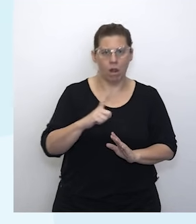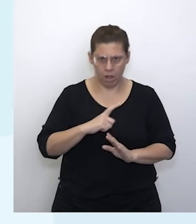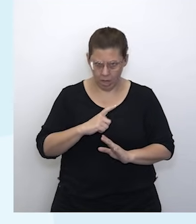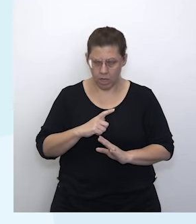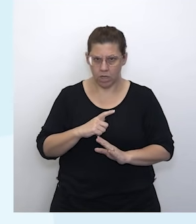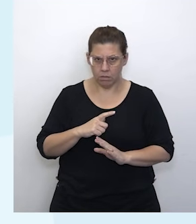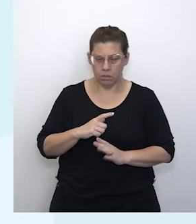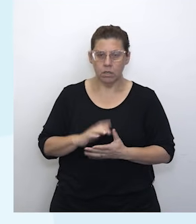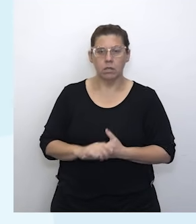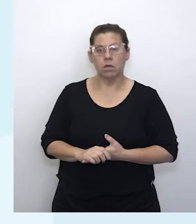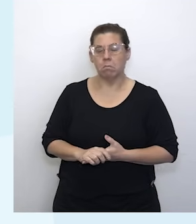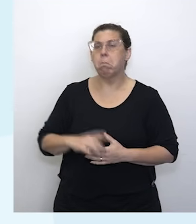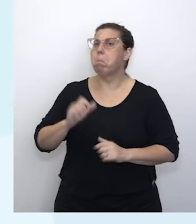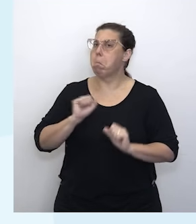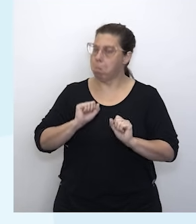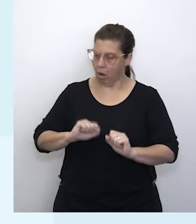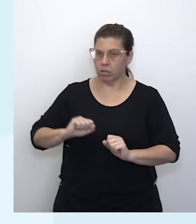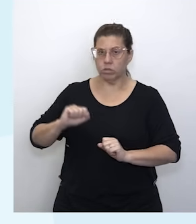tá bom? Elas